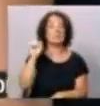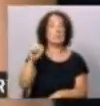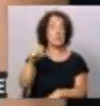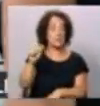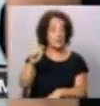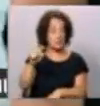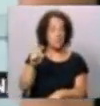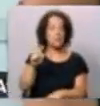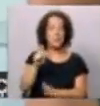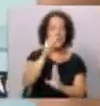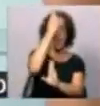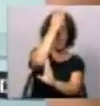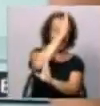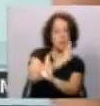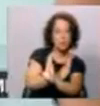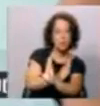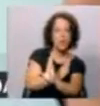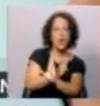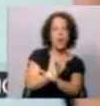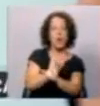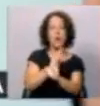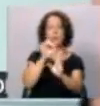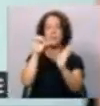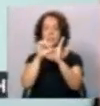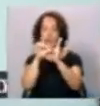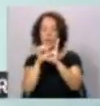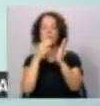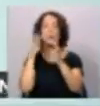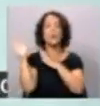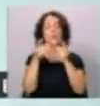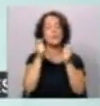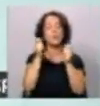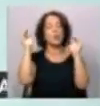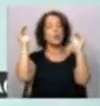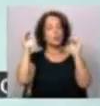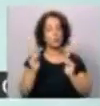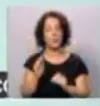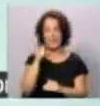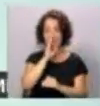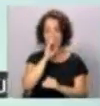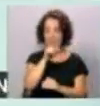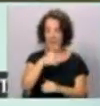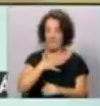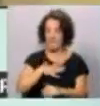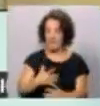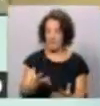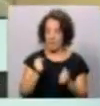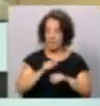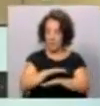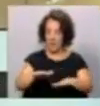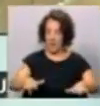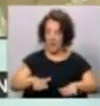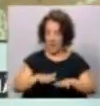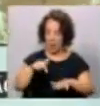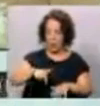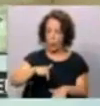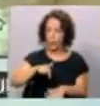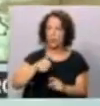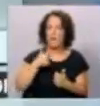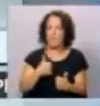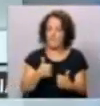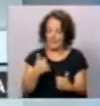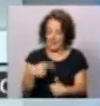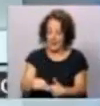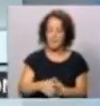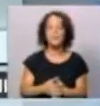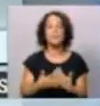no litoral norte e centro e diminuição da intensidade do vento também no litoral, portanto quem queira fazer praia no litoral oeste terá um excelente dia. Vamos então